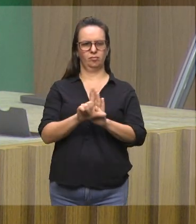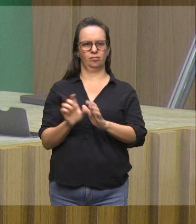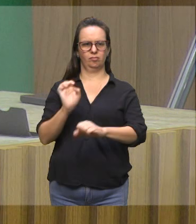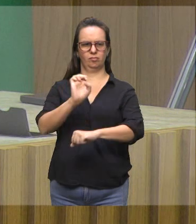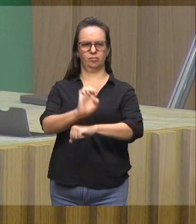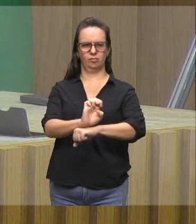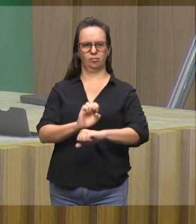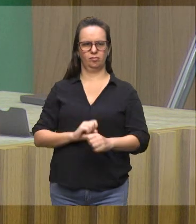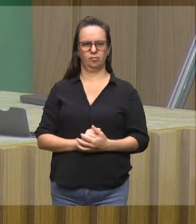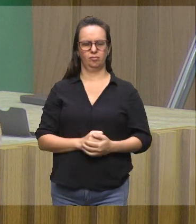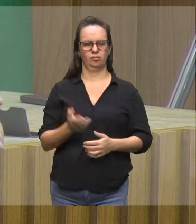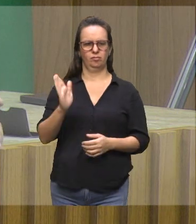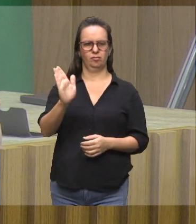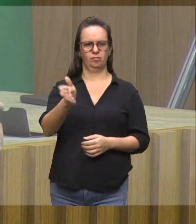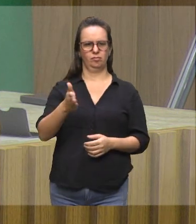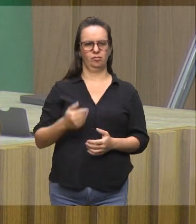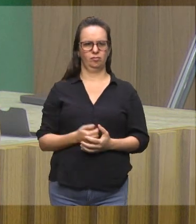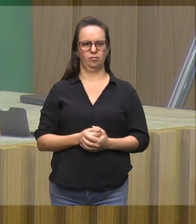está